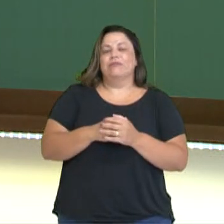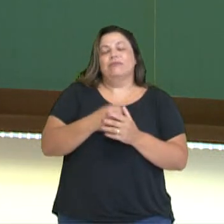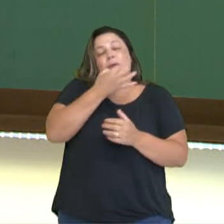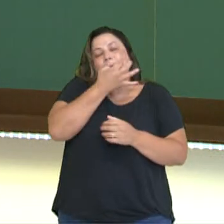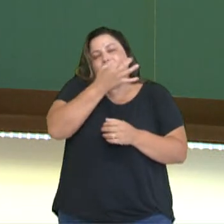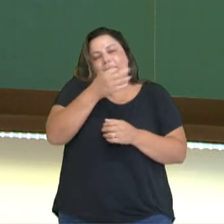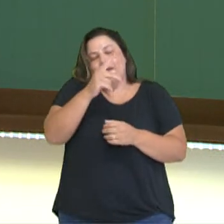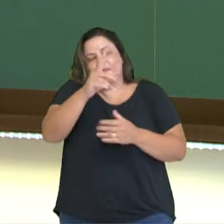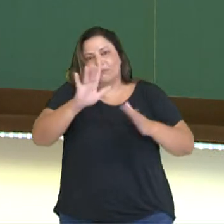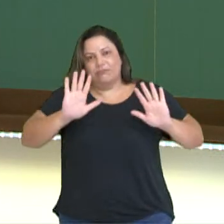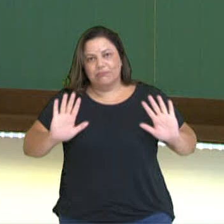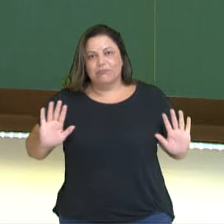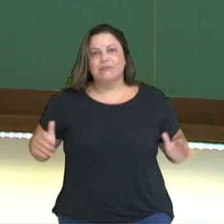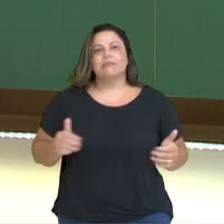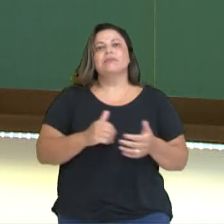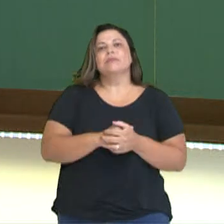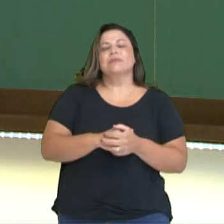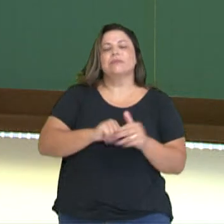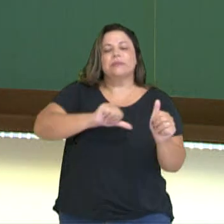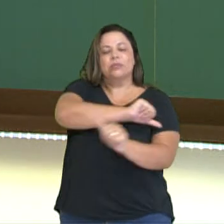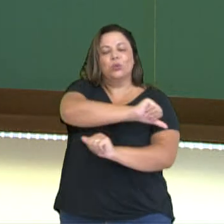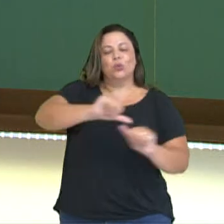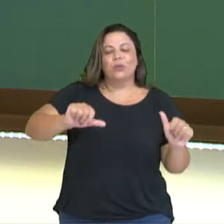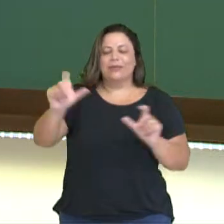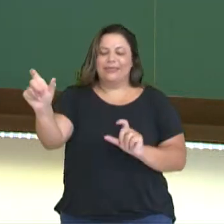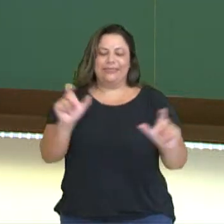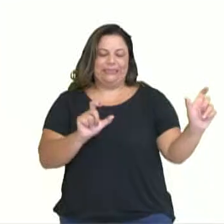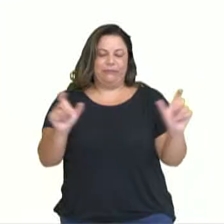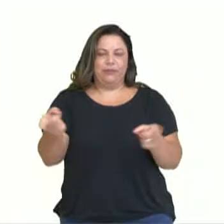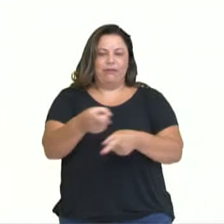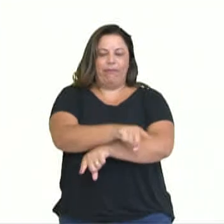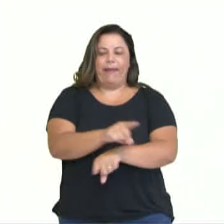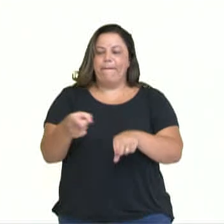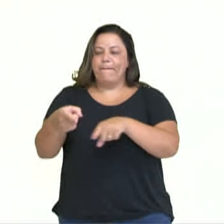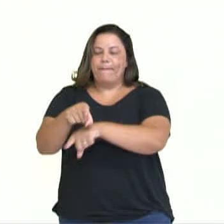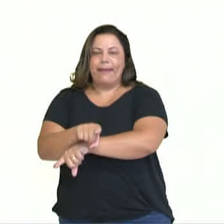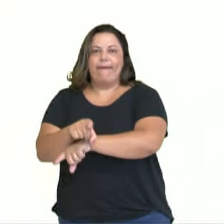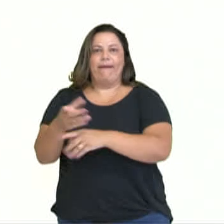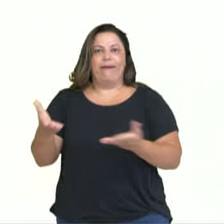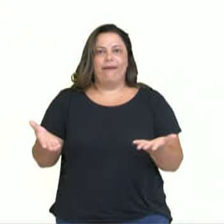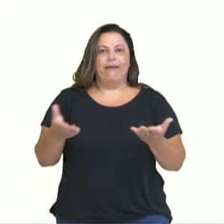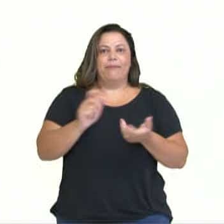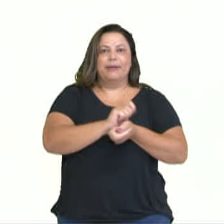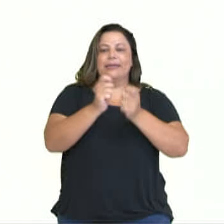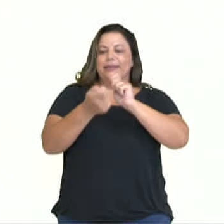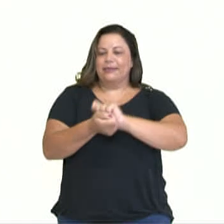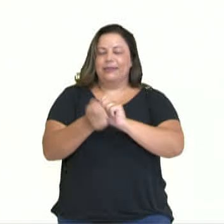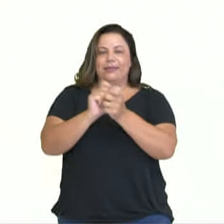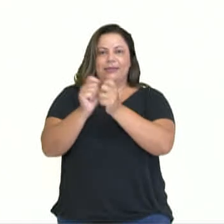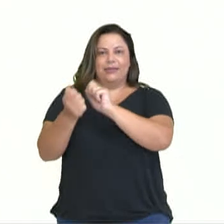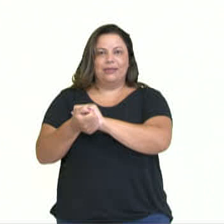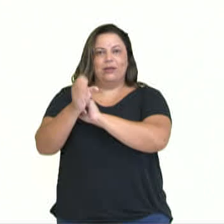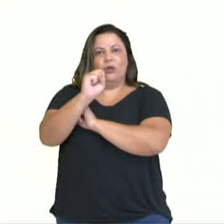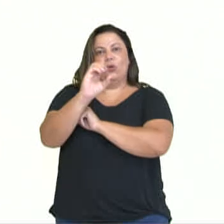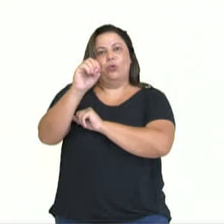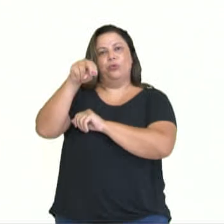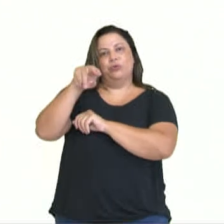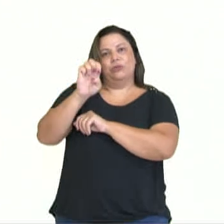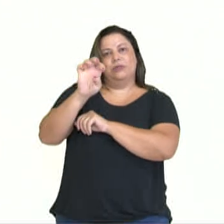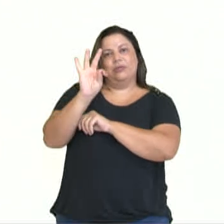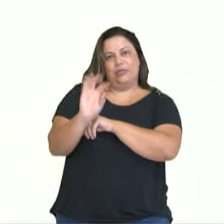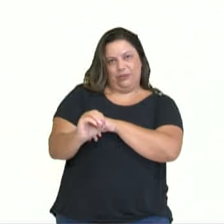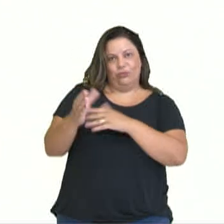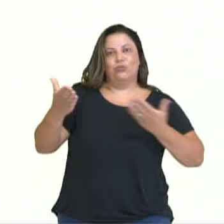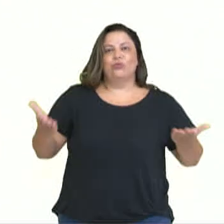tá? Trocando as palavras ou fazendo inversões para adequá-los ao formato do soneto. Essas inversões também podem dar a